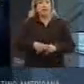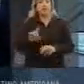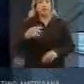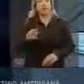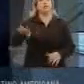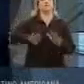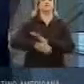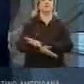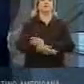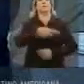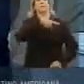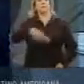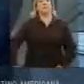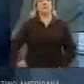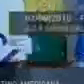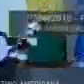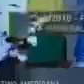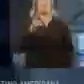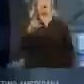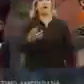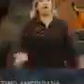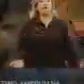virou presidente da República do Uruguai.